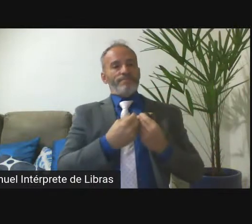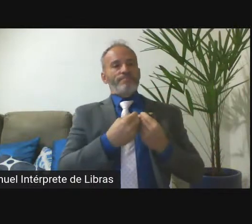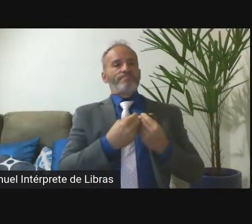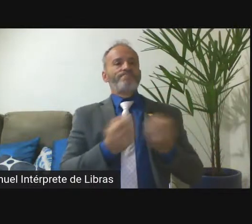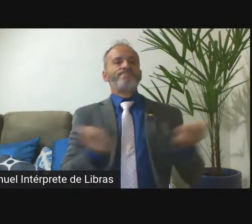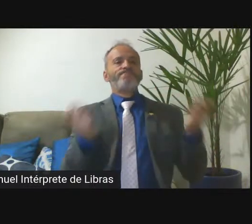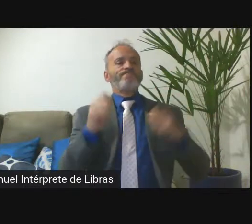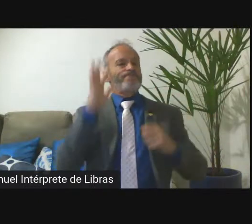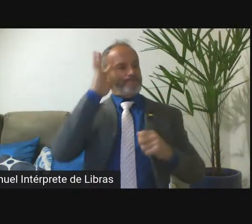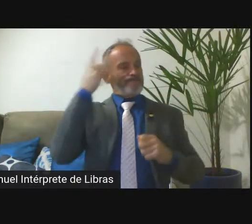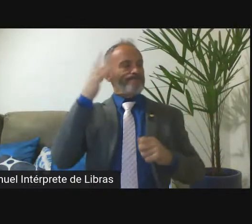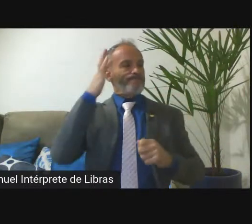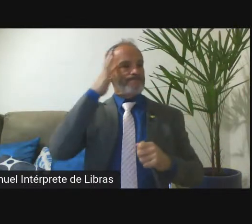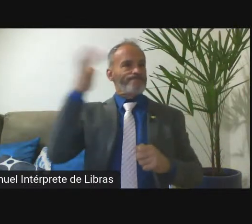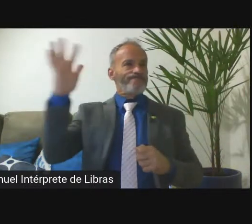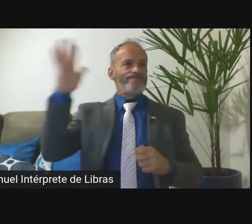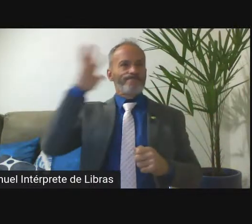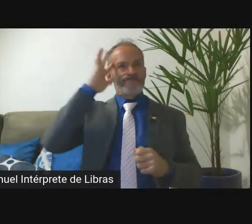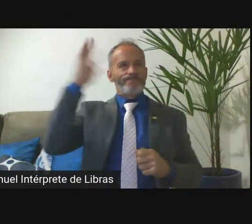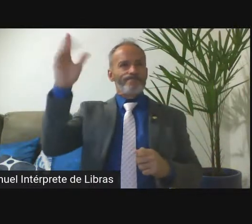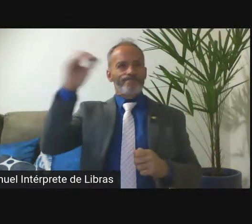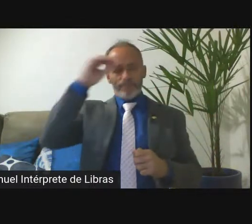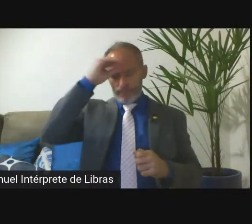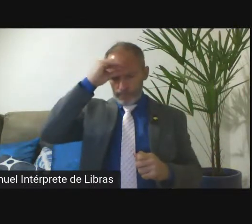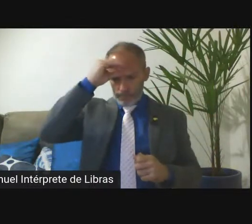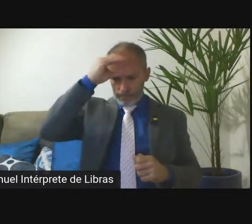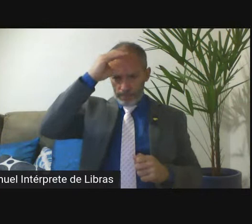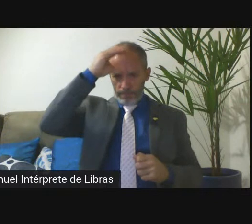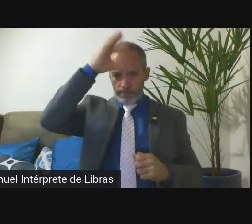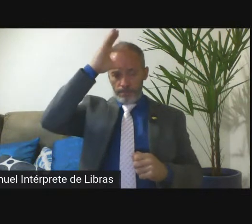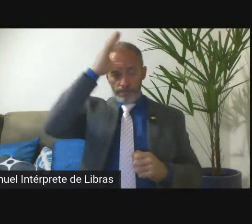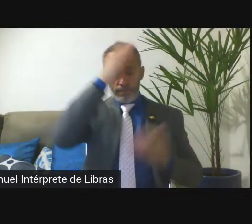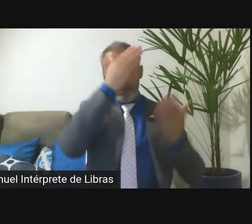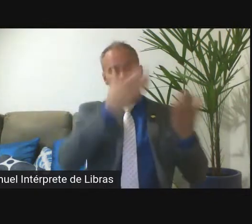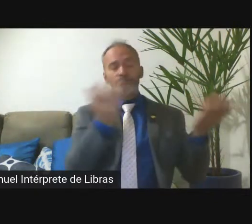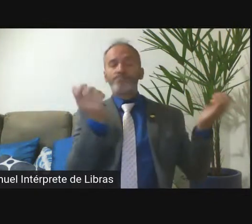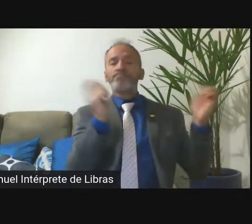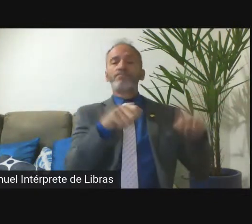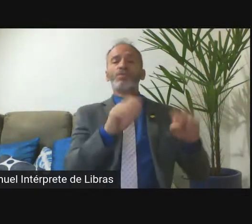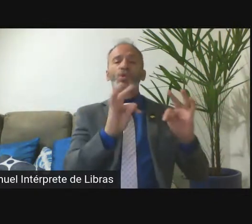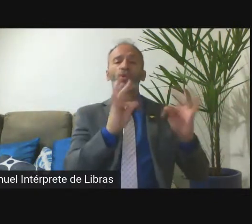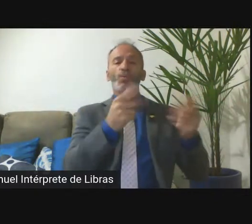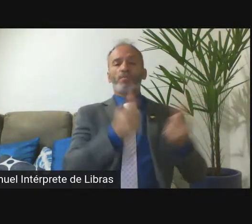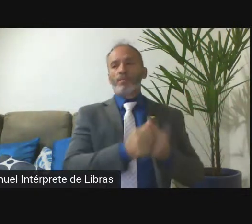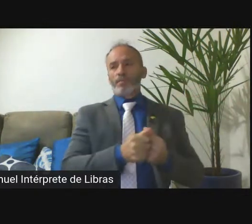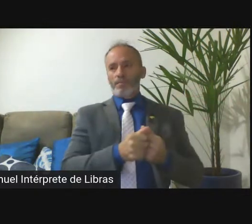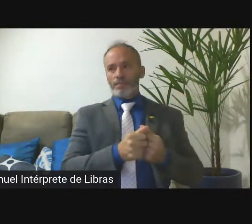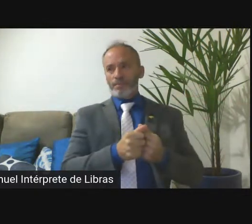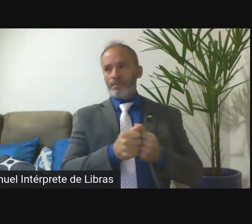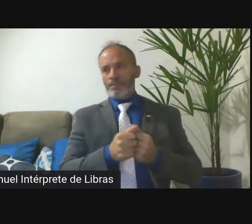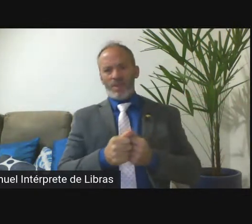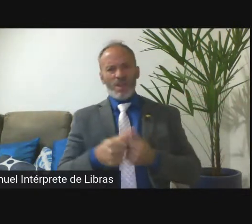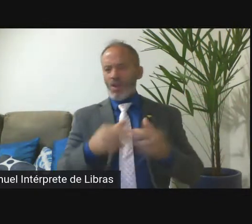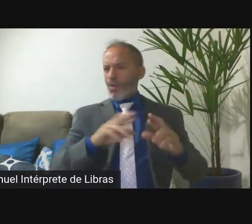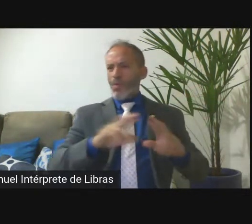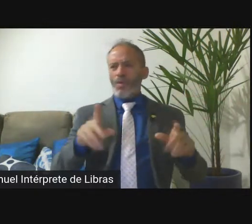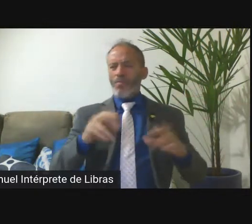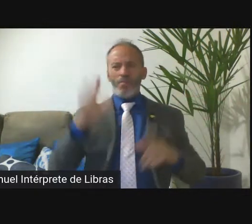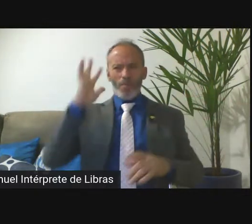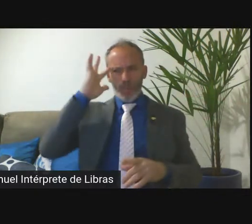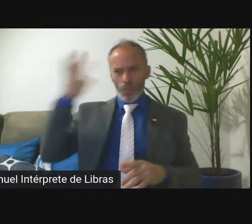para sonhar, o conhecimento. Com ele, tudo é possível. Não se trata mais de um